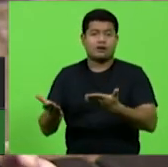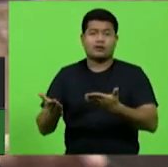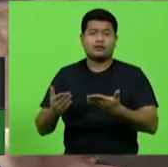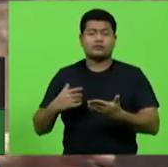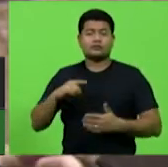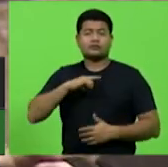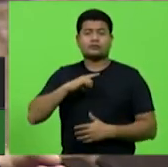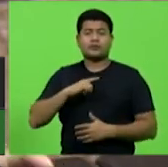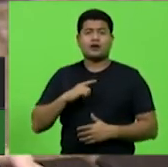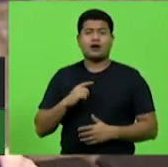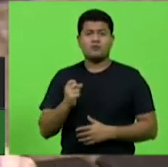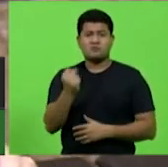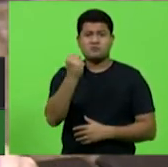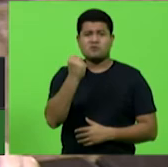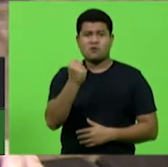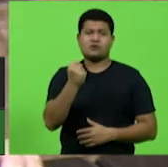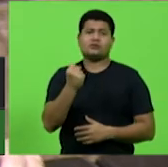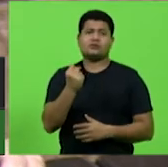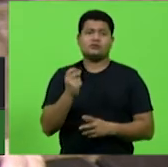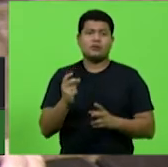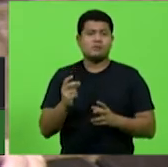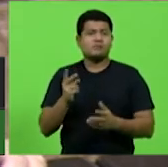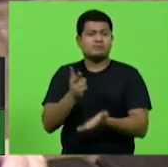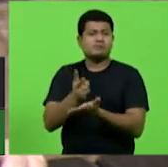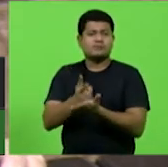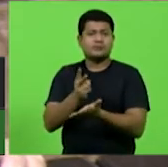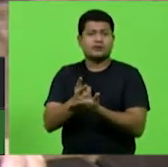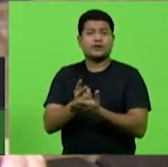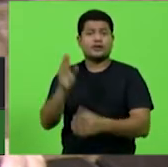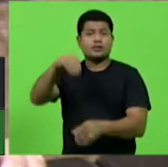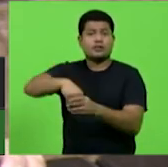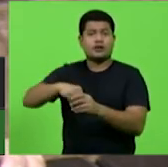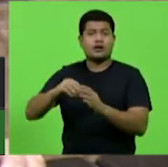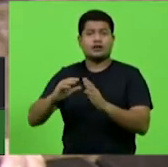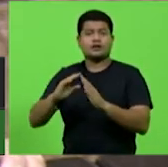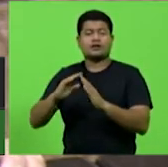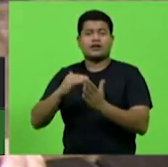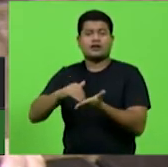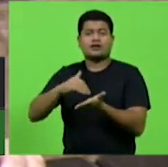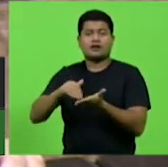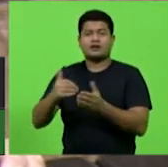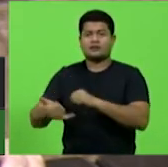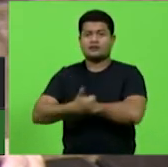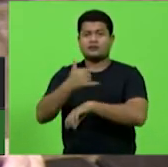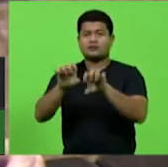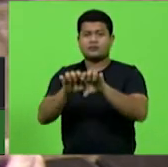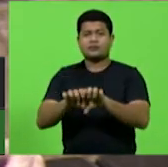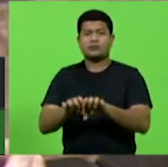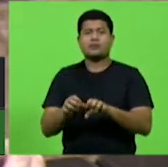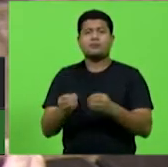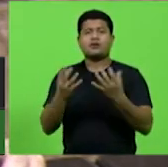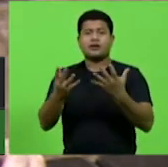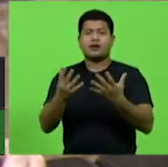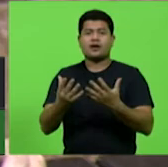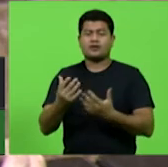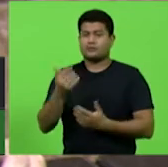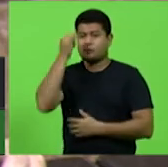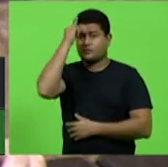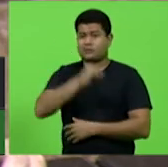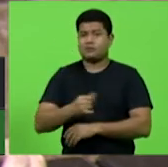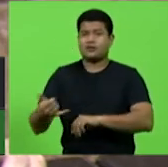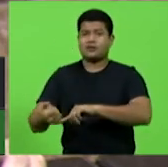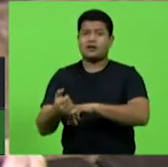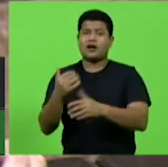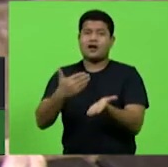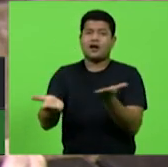uma forte resistência dentro da Secretaria de Infraestrutura para fazer essa licitação, para trazer concorrência para o